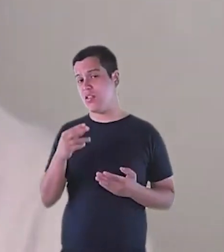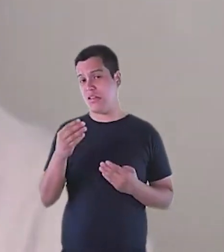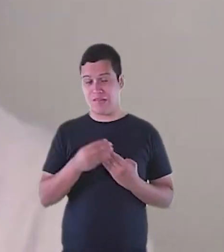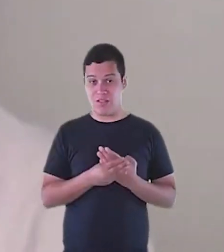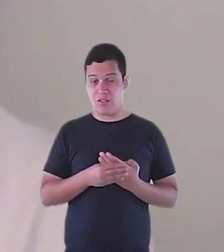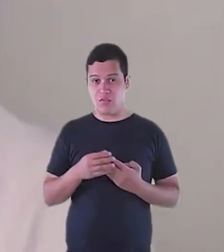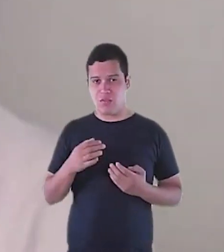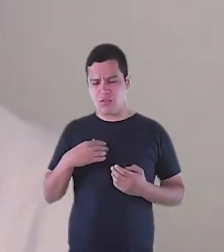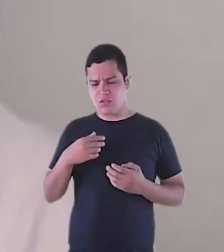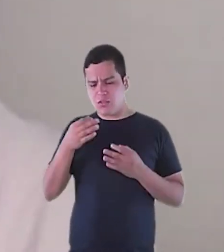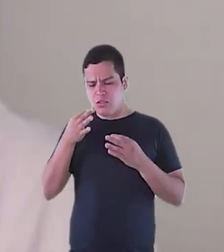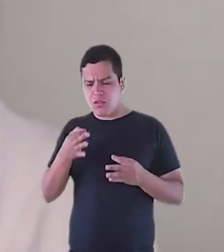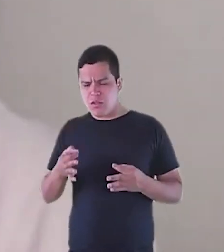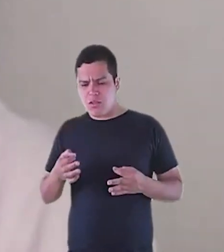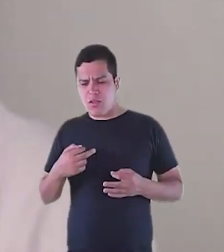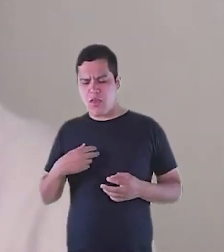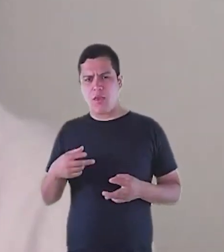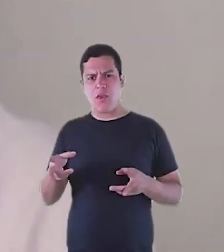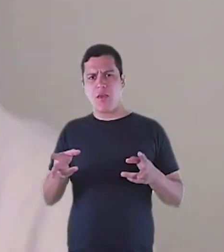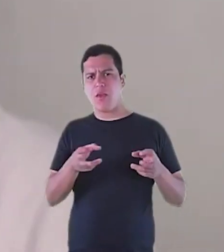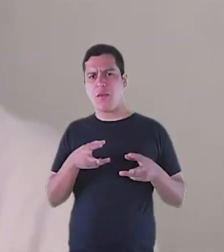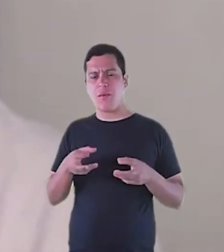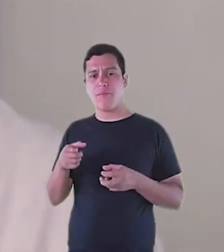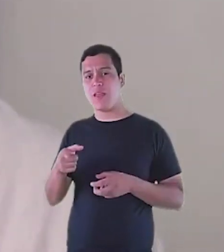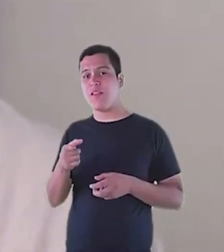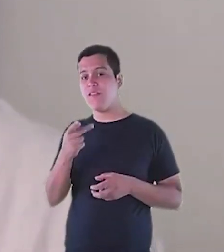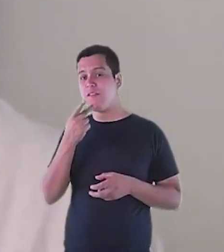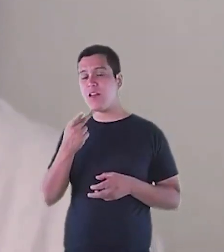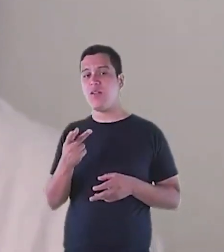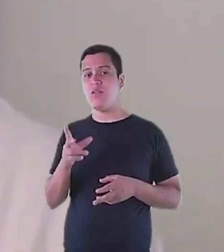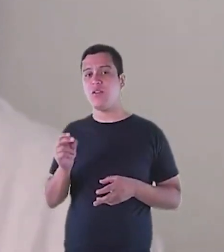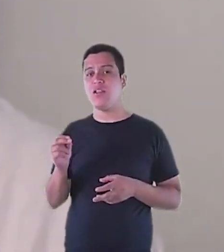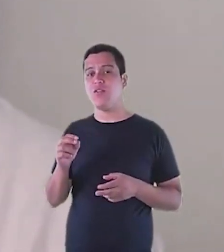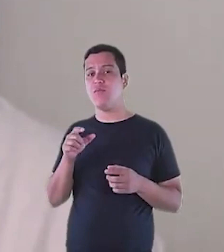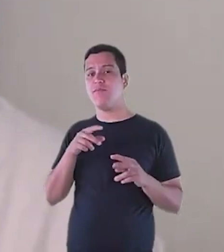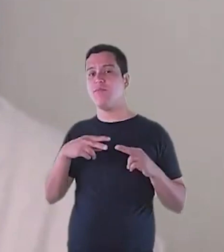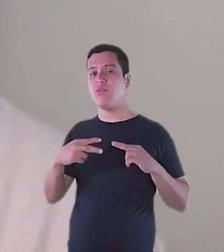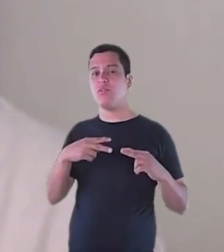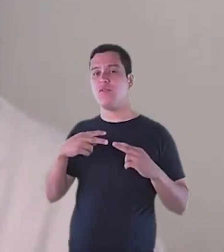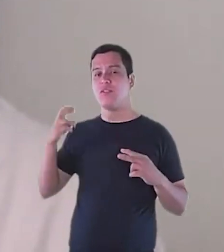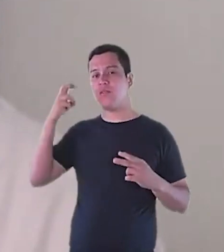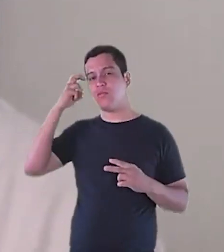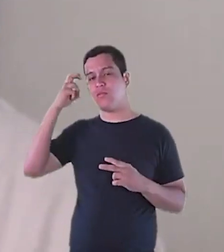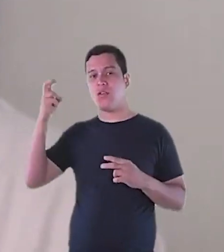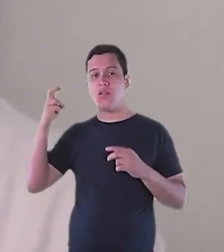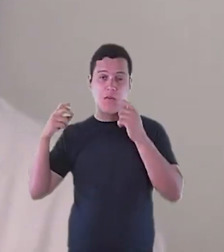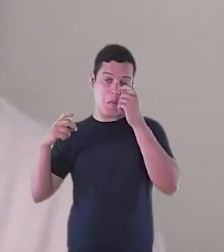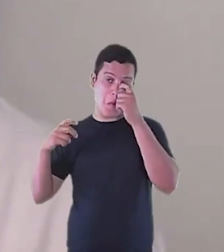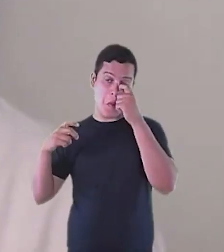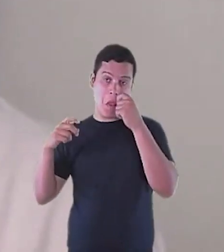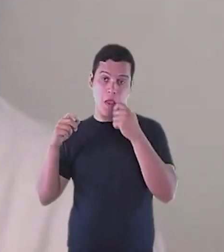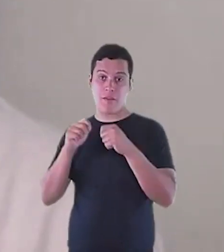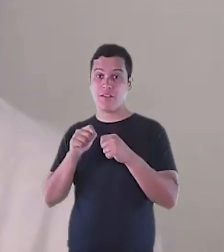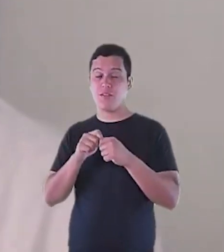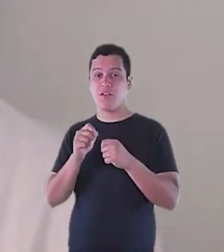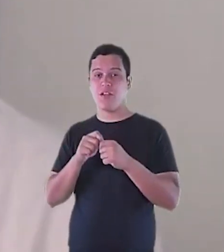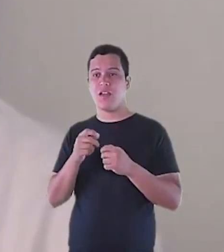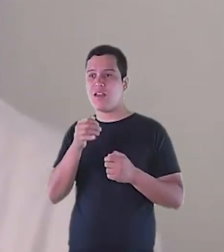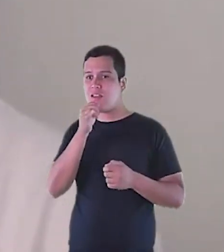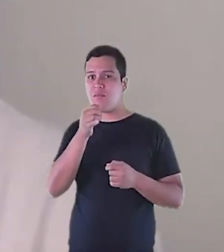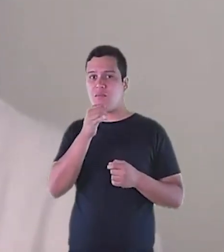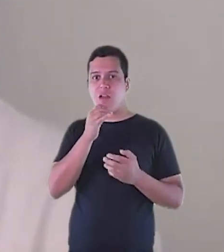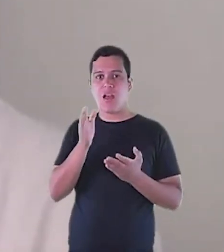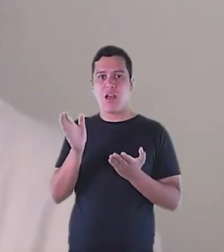mesmo de genocídio cultural, que é a obliteração da memória, das